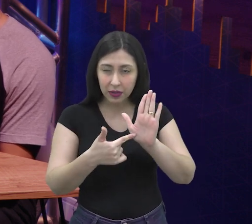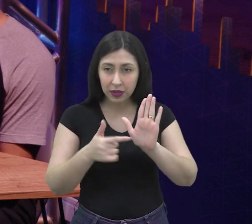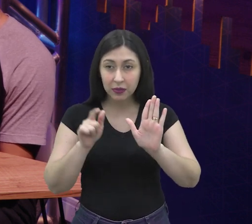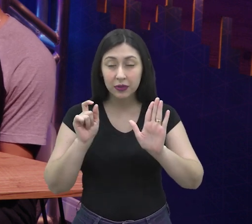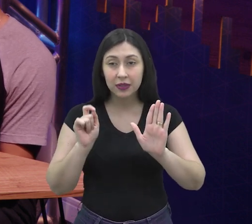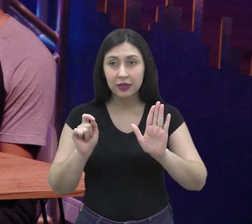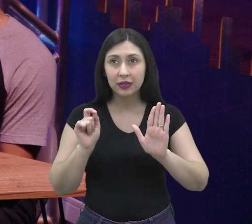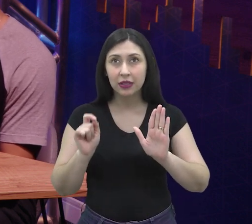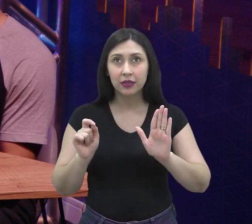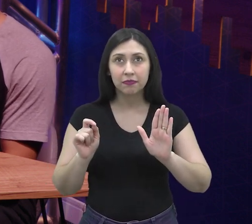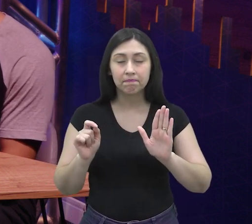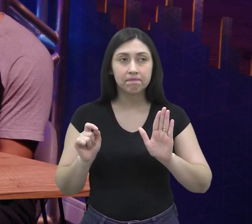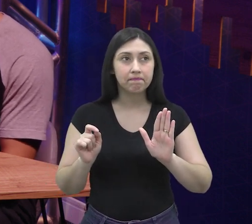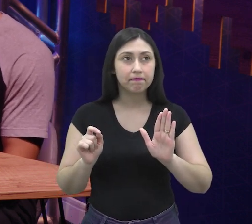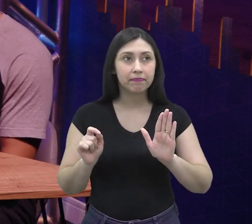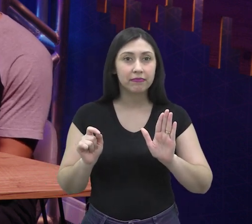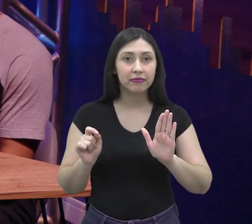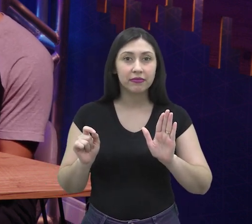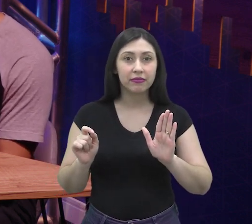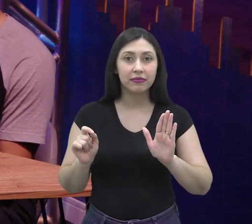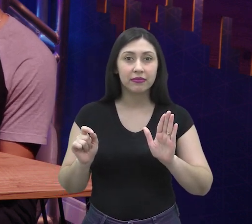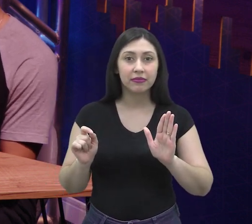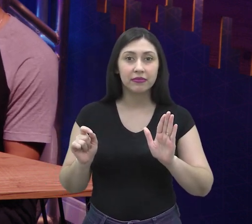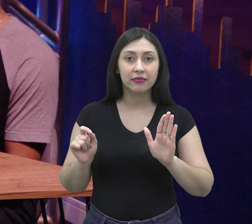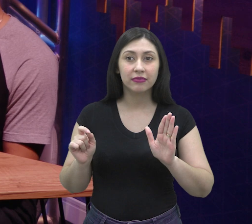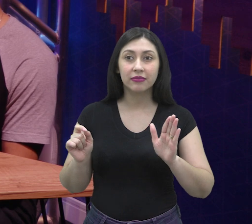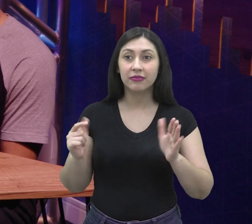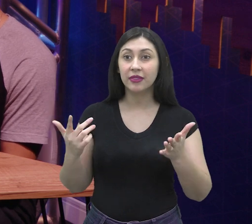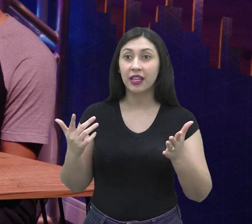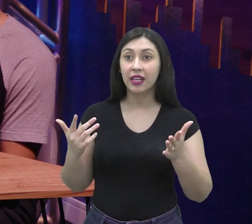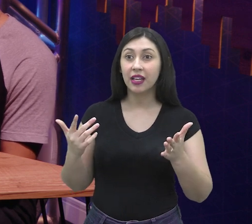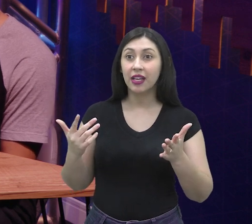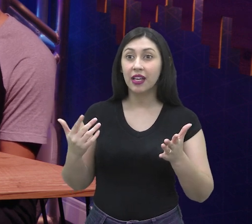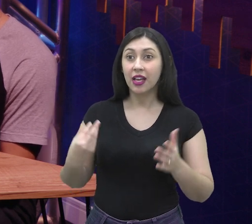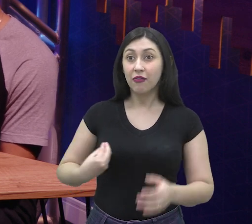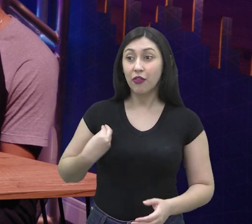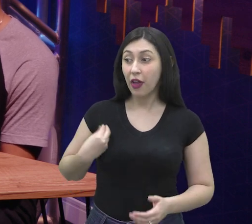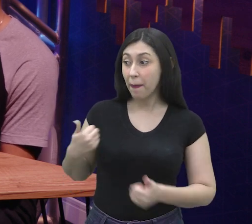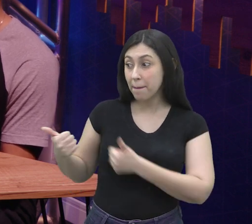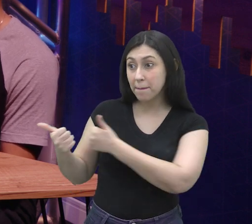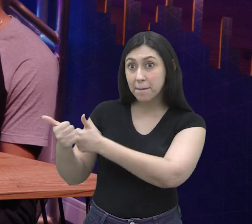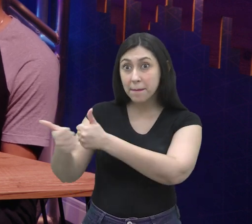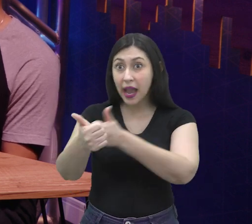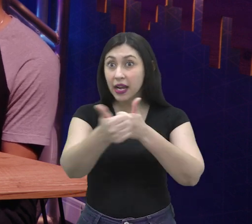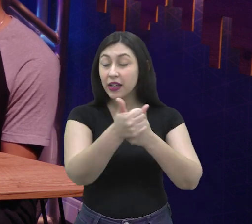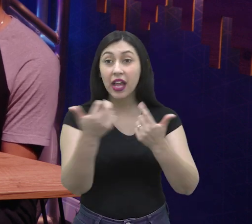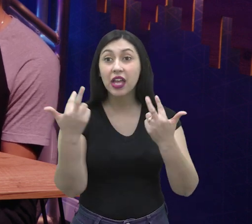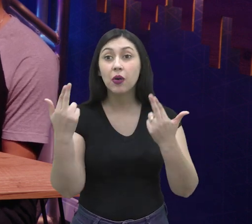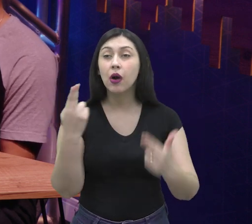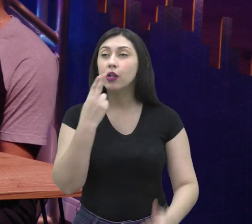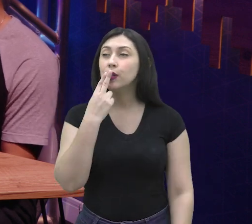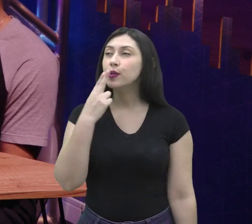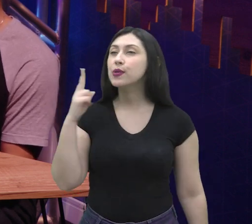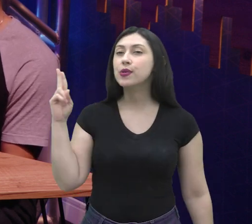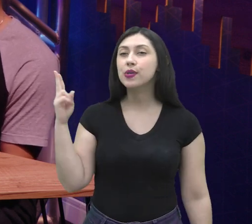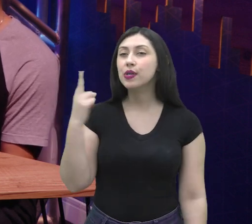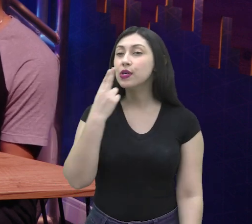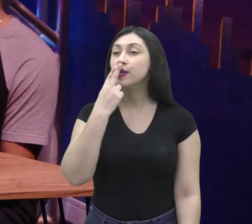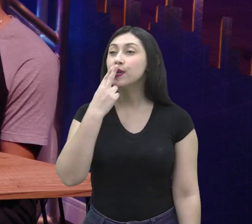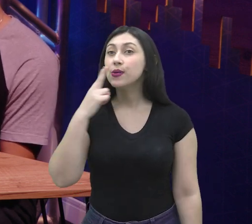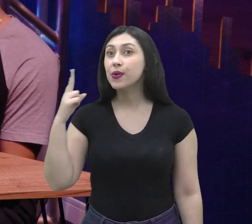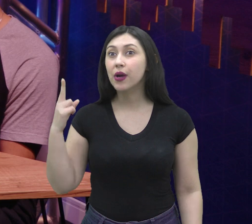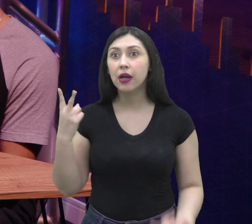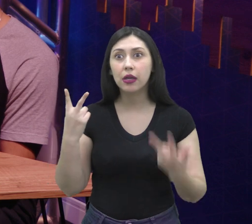que é como se a gente viver perto de queimada, ou se tiver muita queimada, é como se a gente tivesse sido fumante,